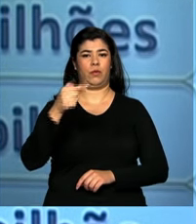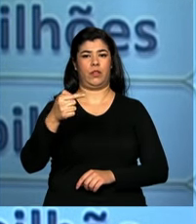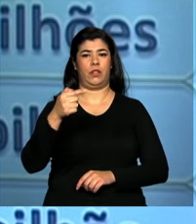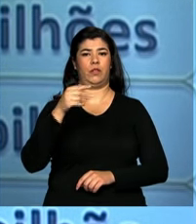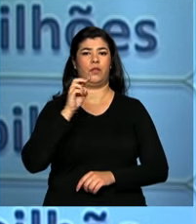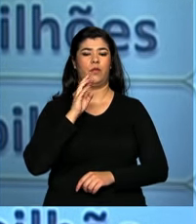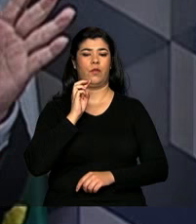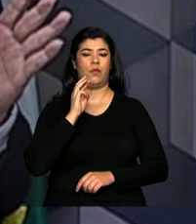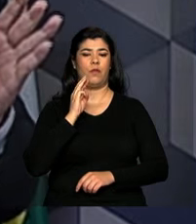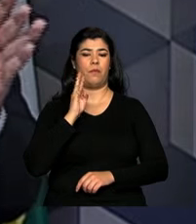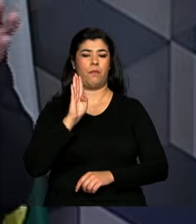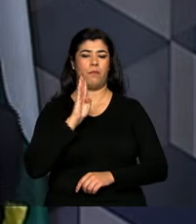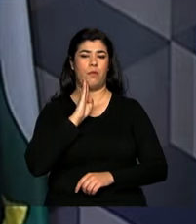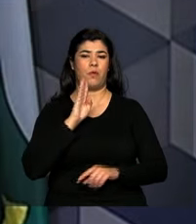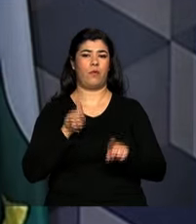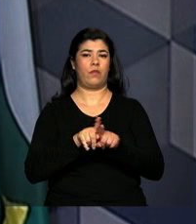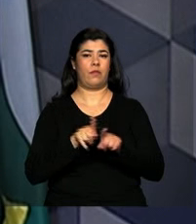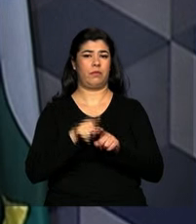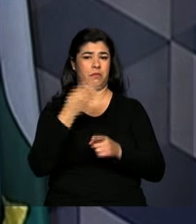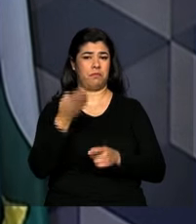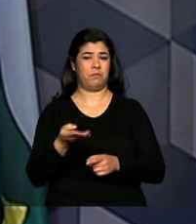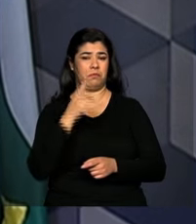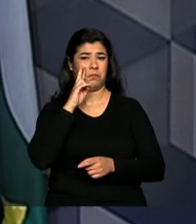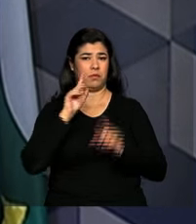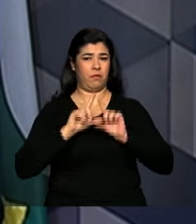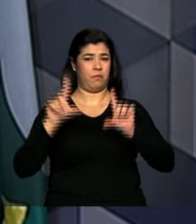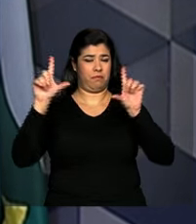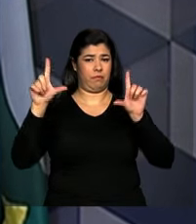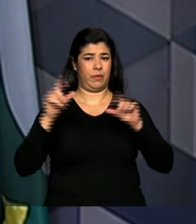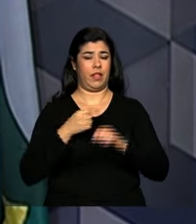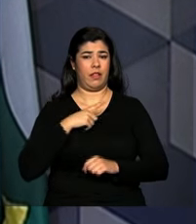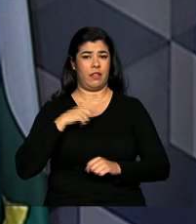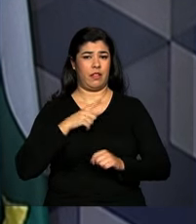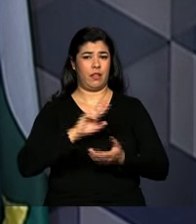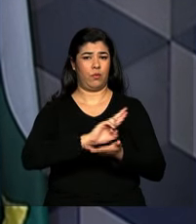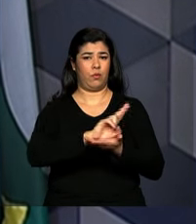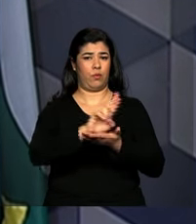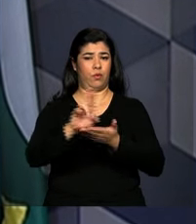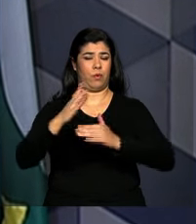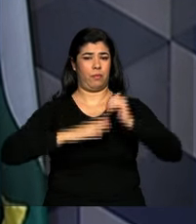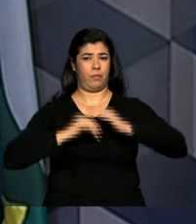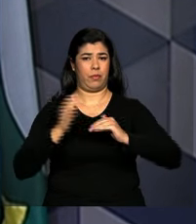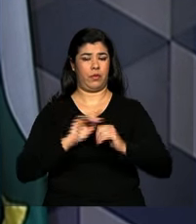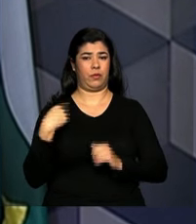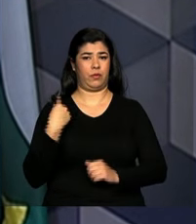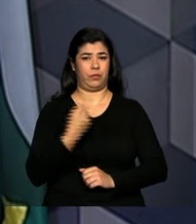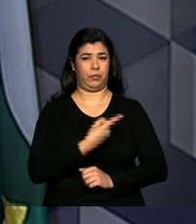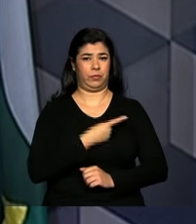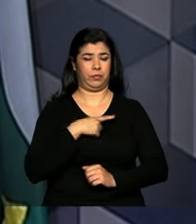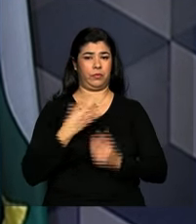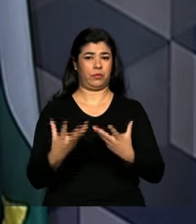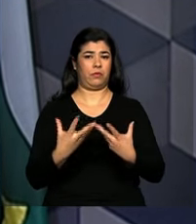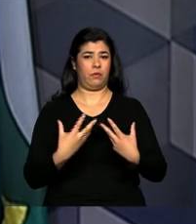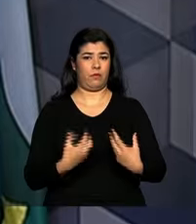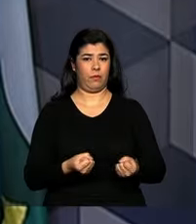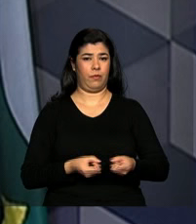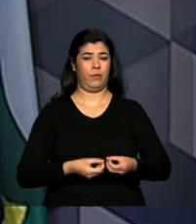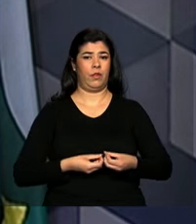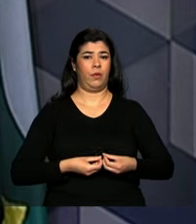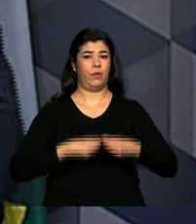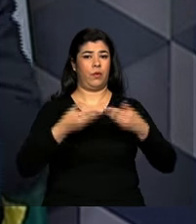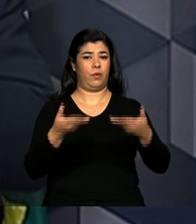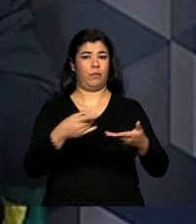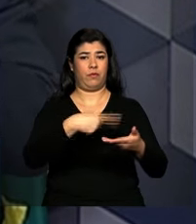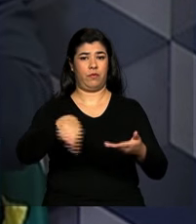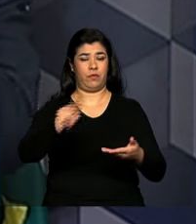eu faço um corte. São inovações que nós colocamos à disposição dos produtores a partir